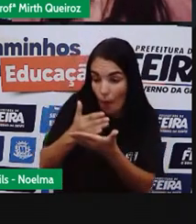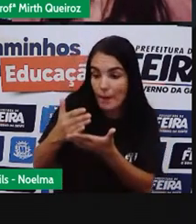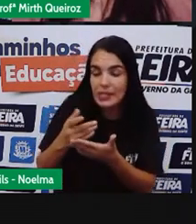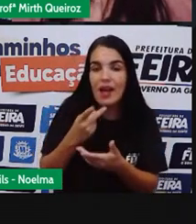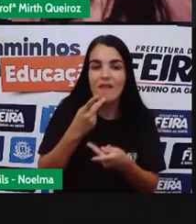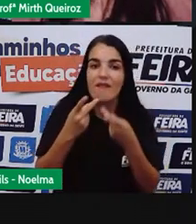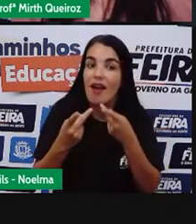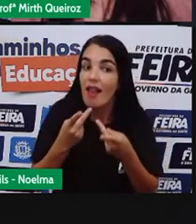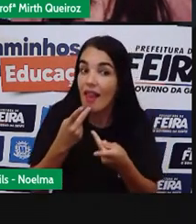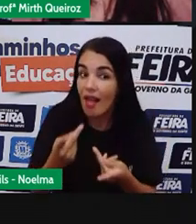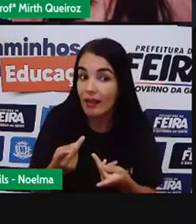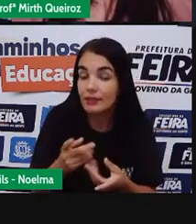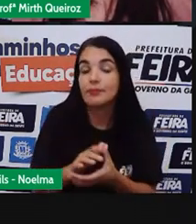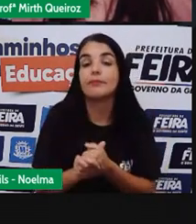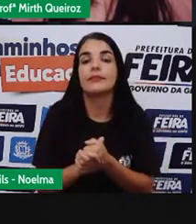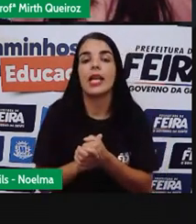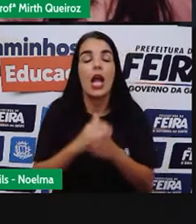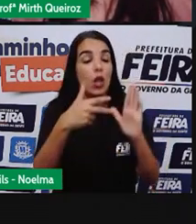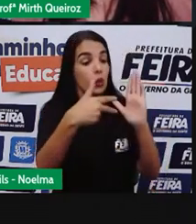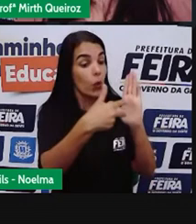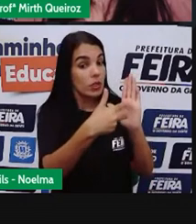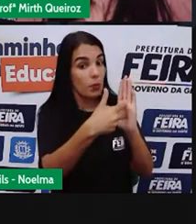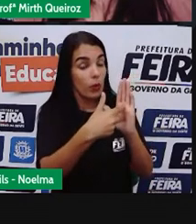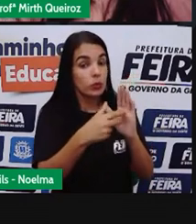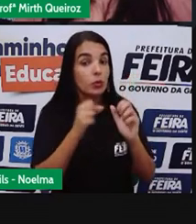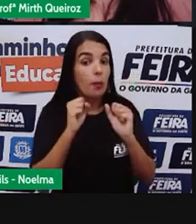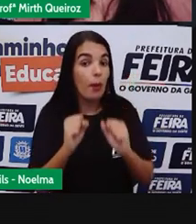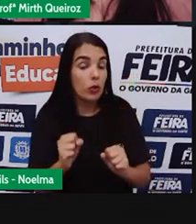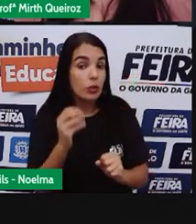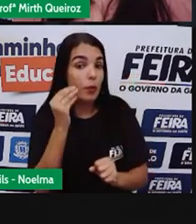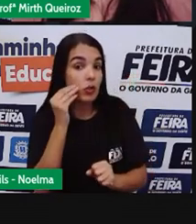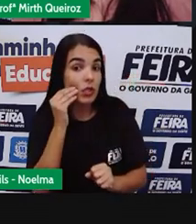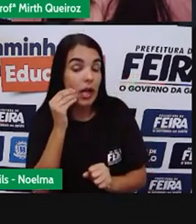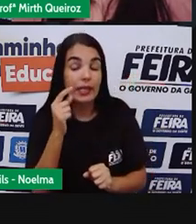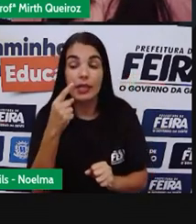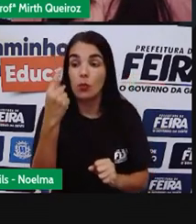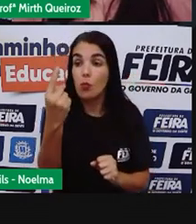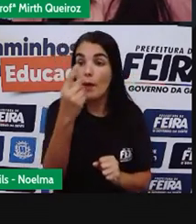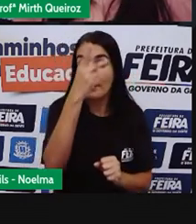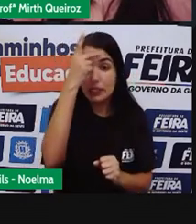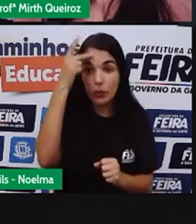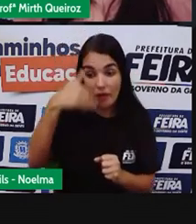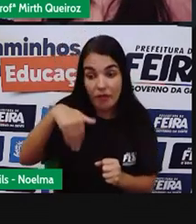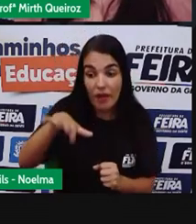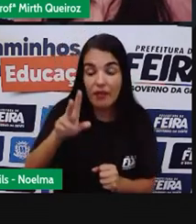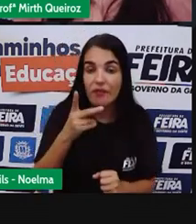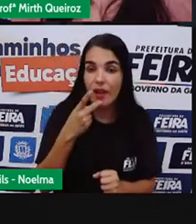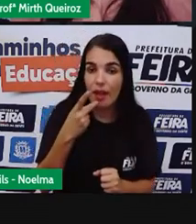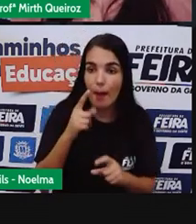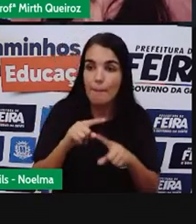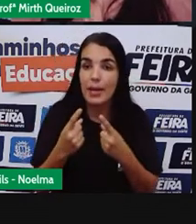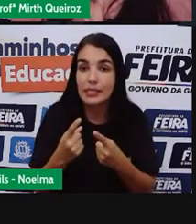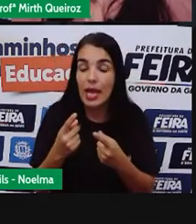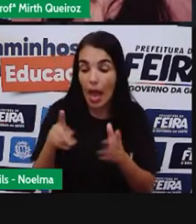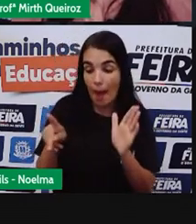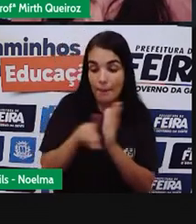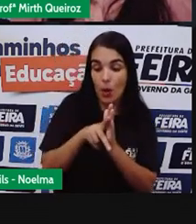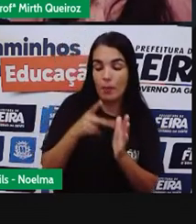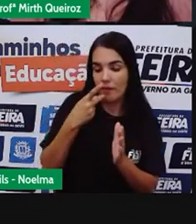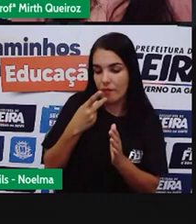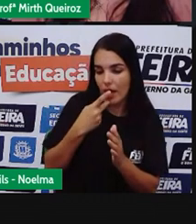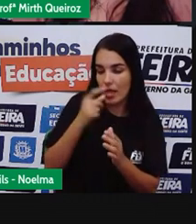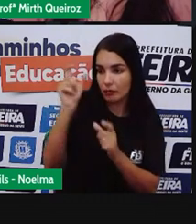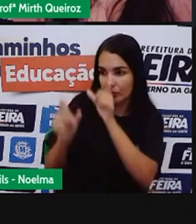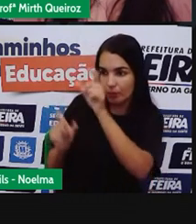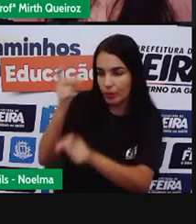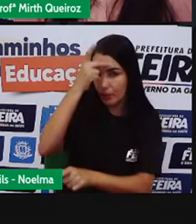pontos, ele pode indicar que alguém vai falar, mas o início da fala aí, e o que indica a própria fala do personagem,